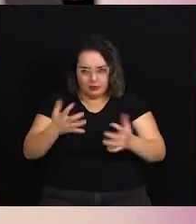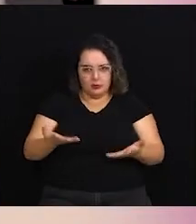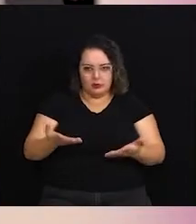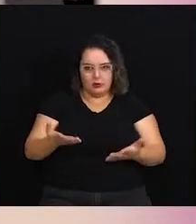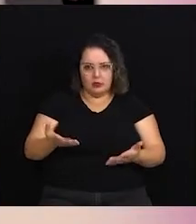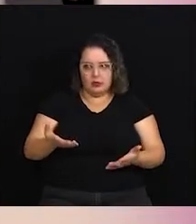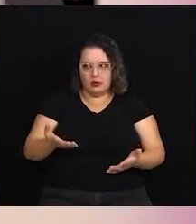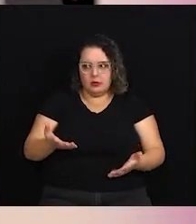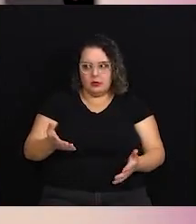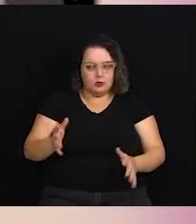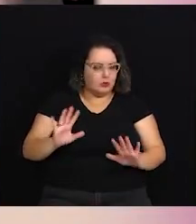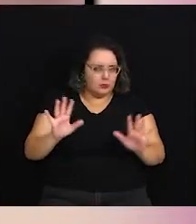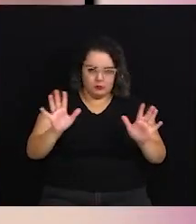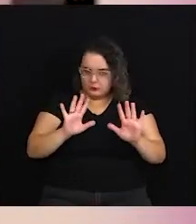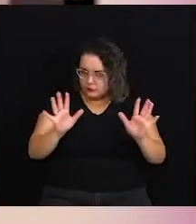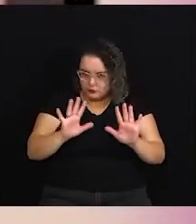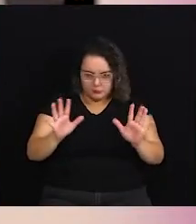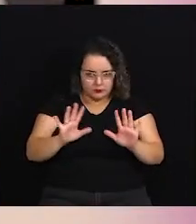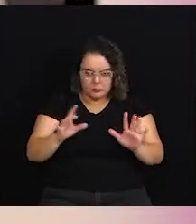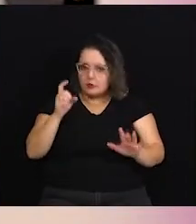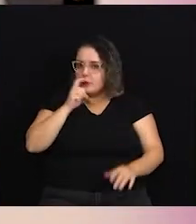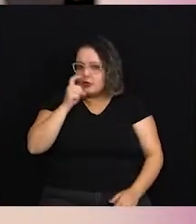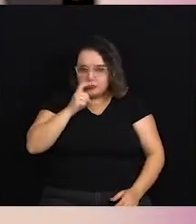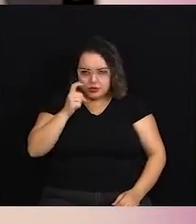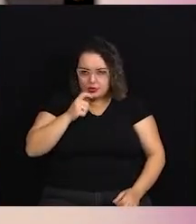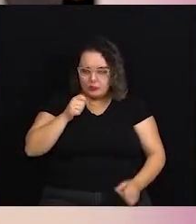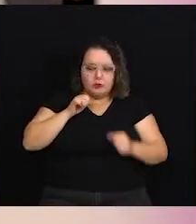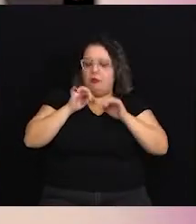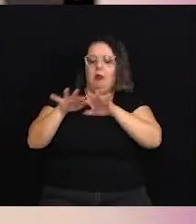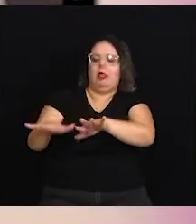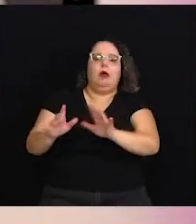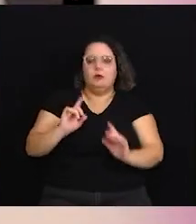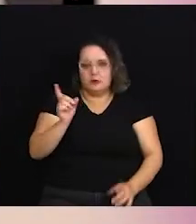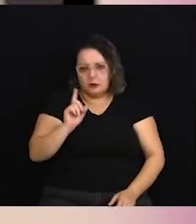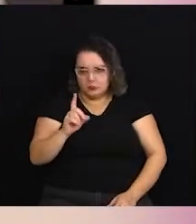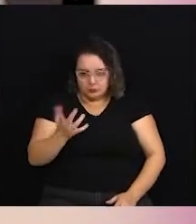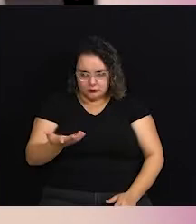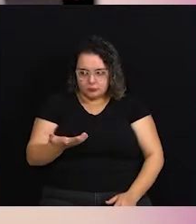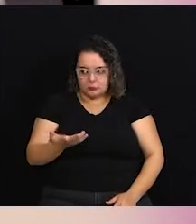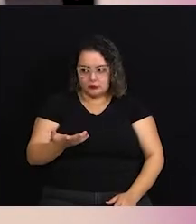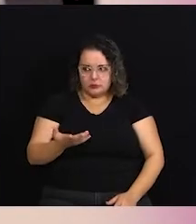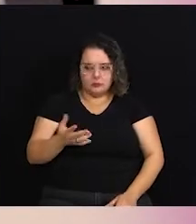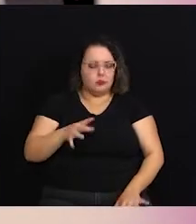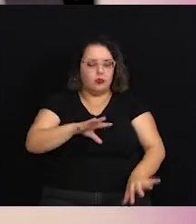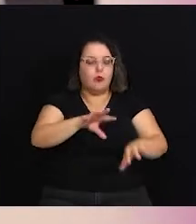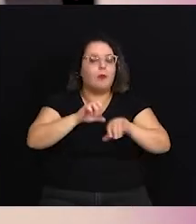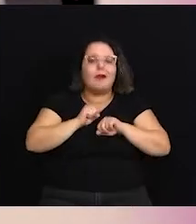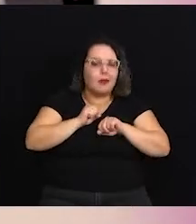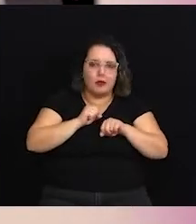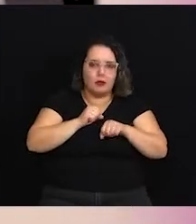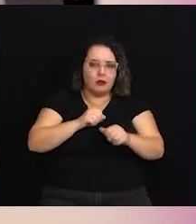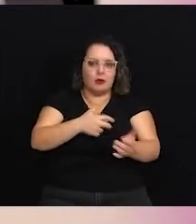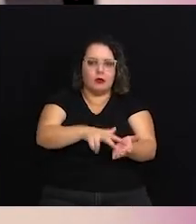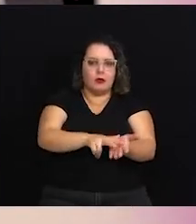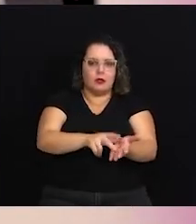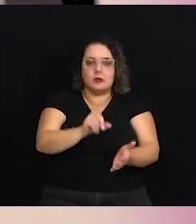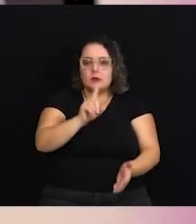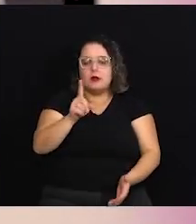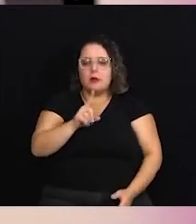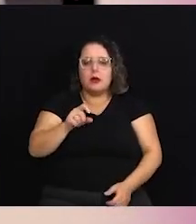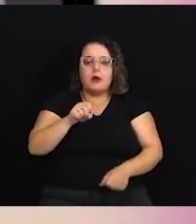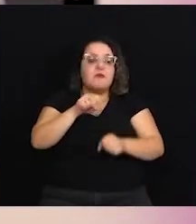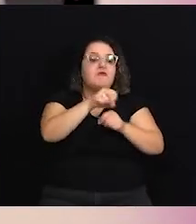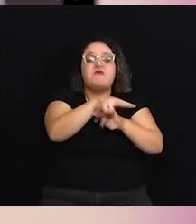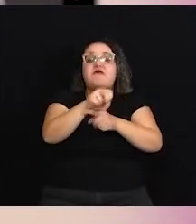para as pessoa isso é um é um mito né a pessoa não pega e refletia não é uma